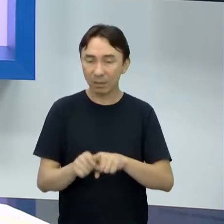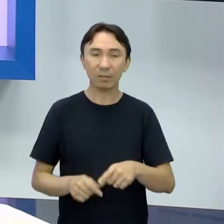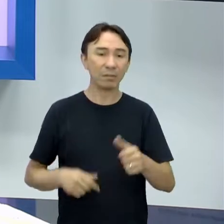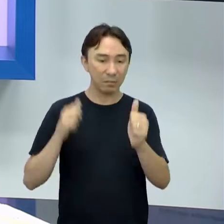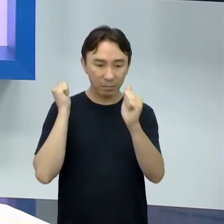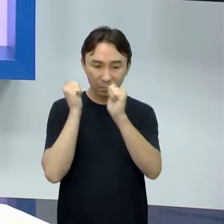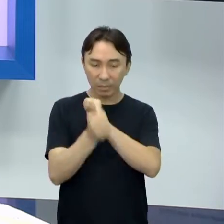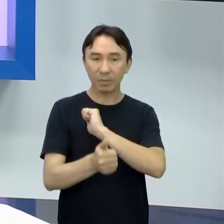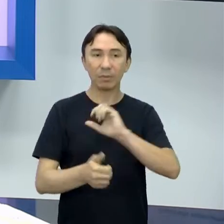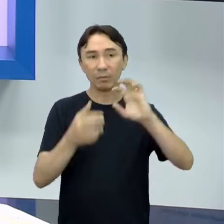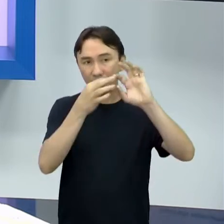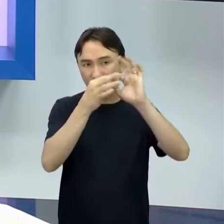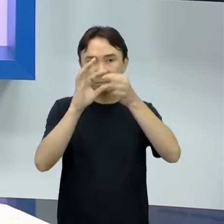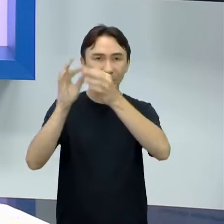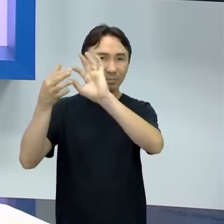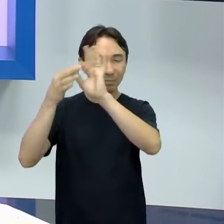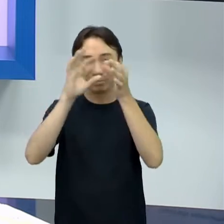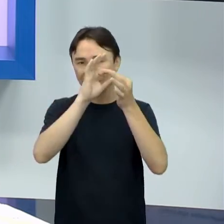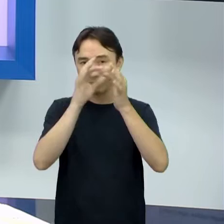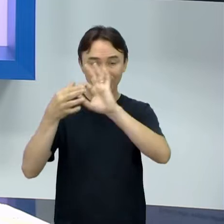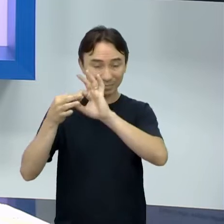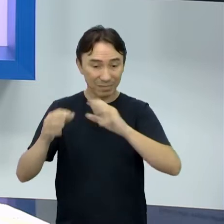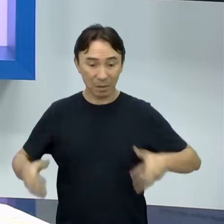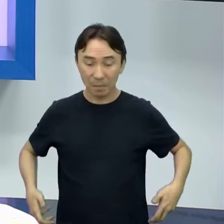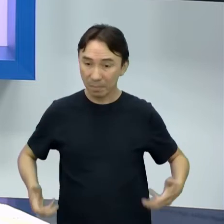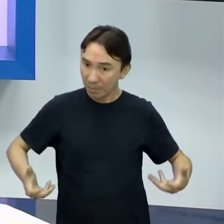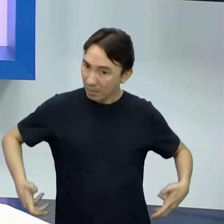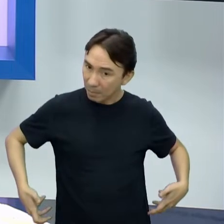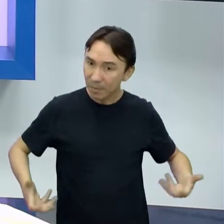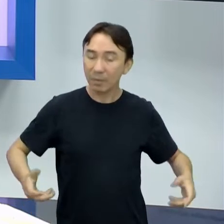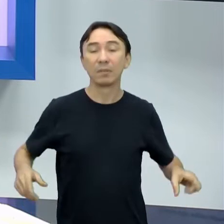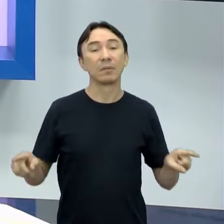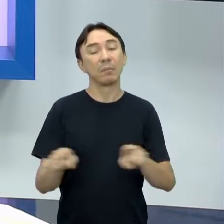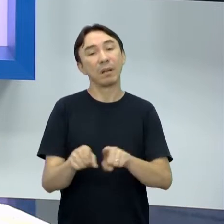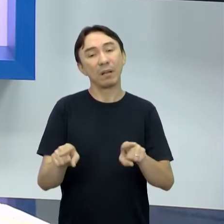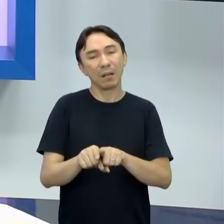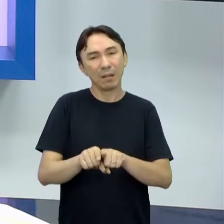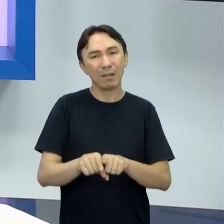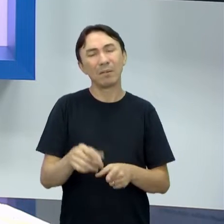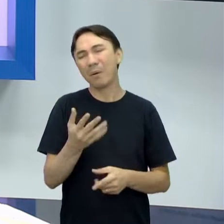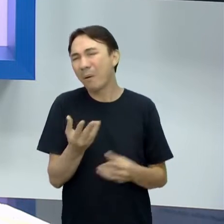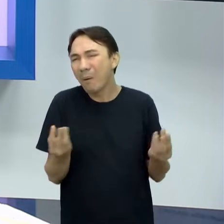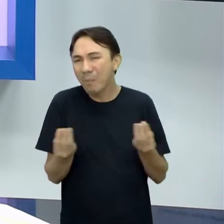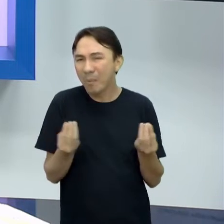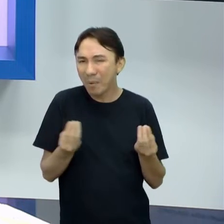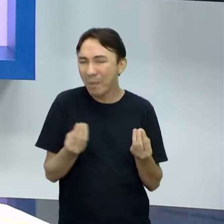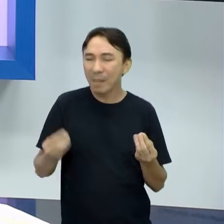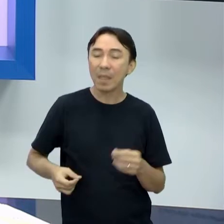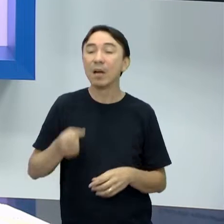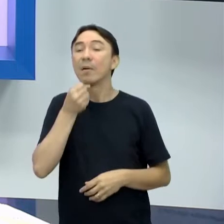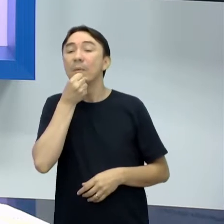falando de uma coisa só. Como você vê esse campo jornalístico midiático?